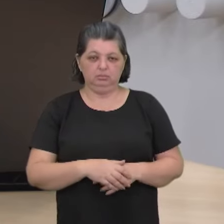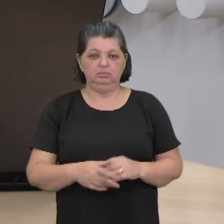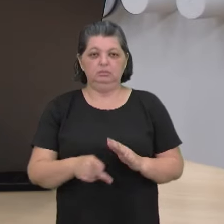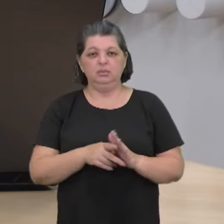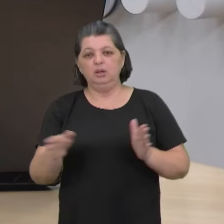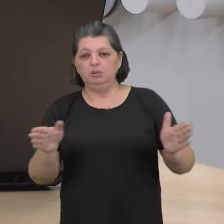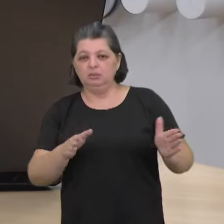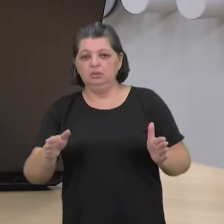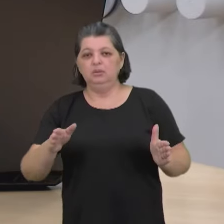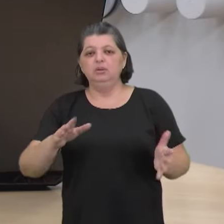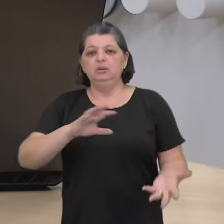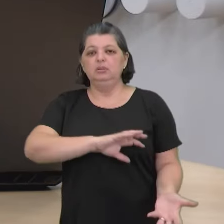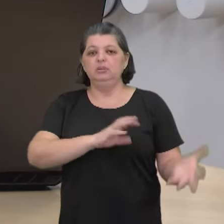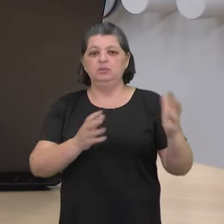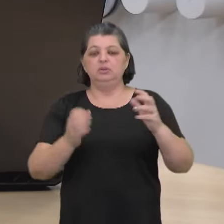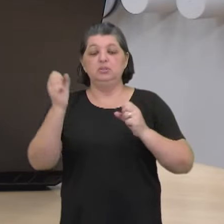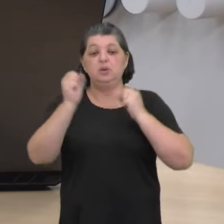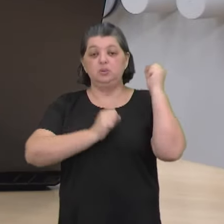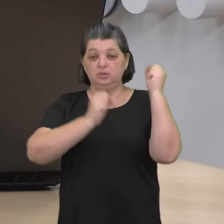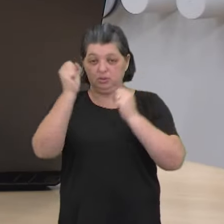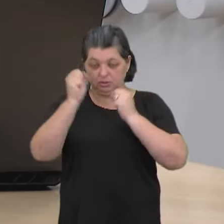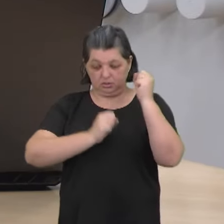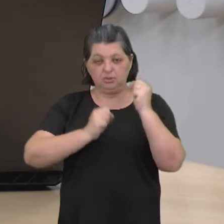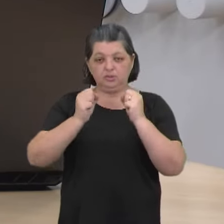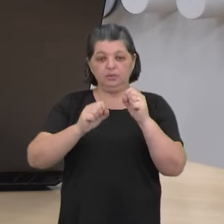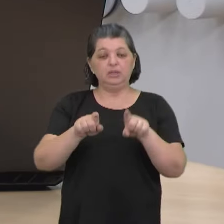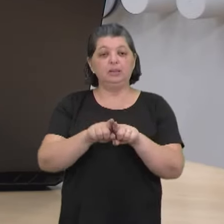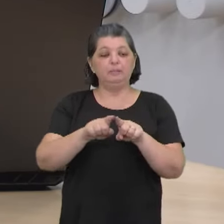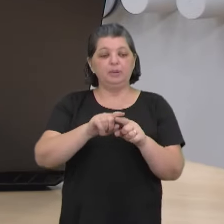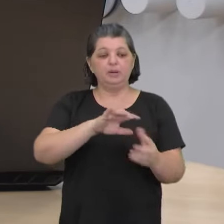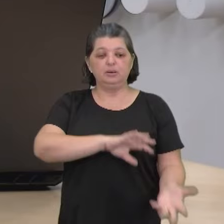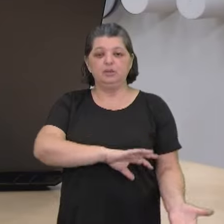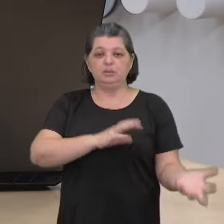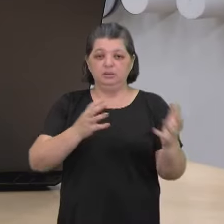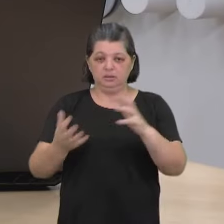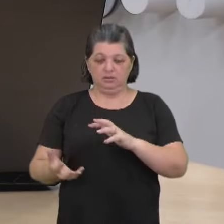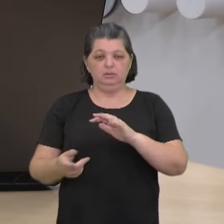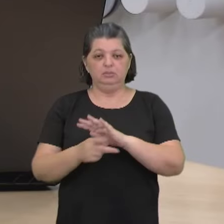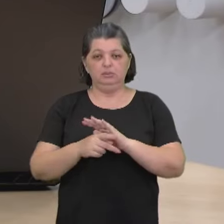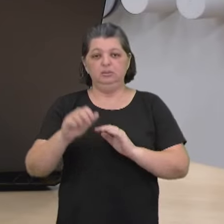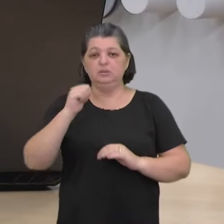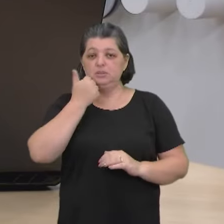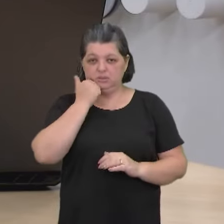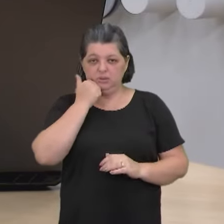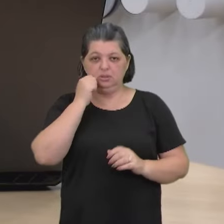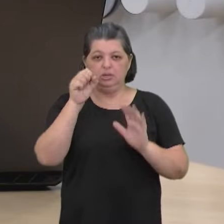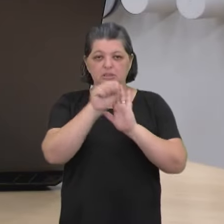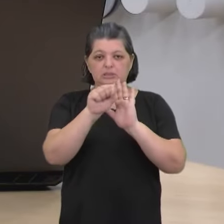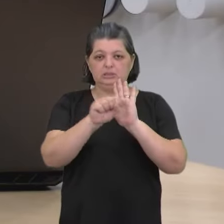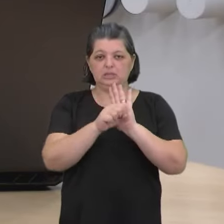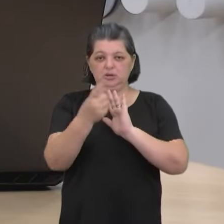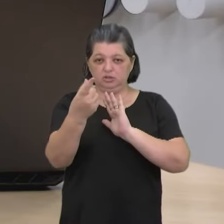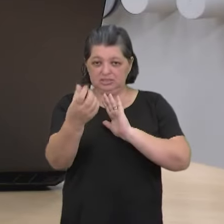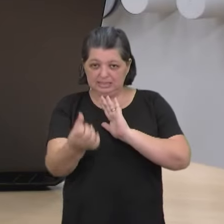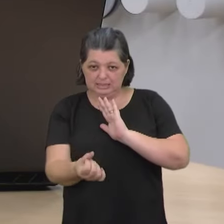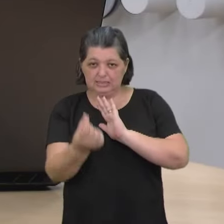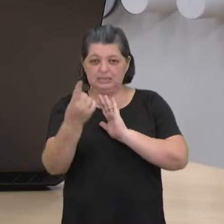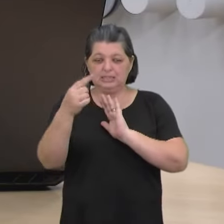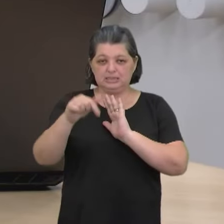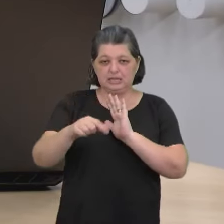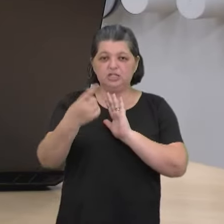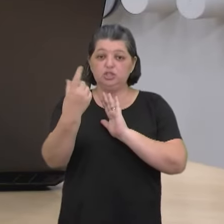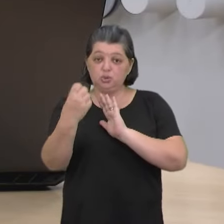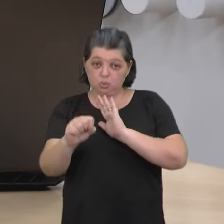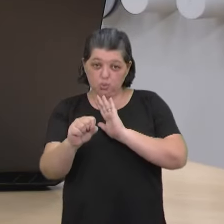da Revolução Industrial e com a Revolução Científica moderna, né, lá nos séculos XVI, XVII, XVIII